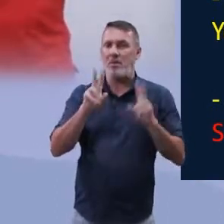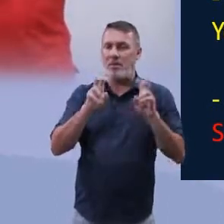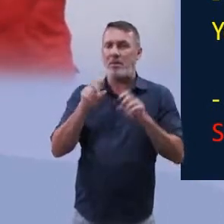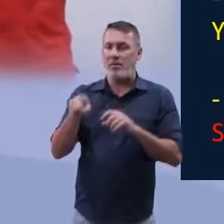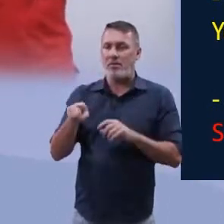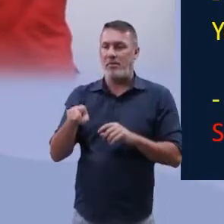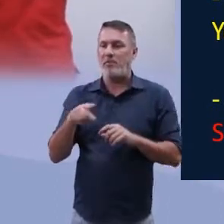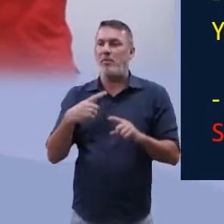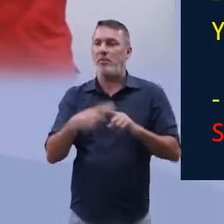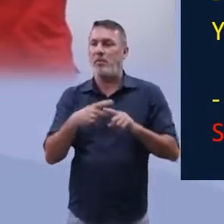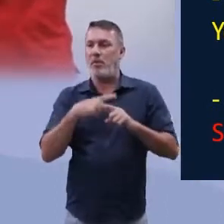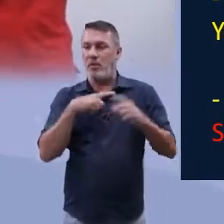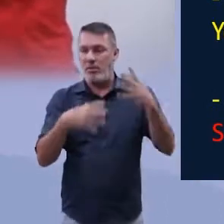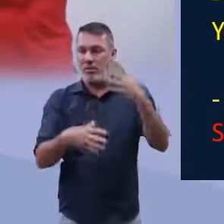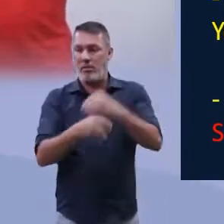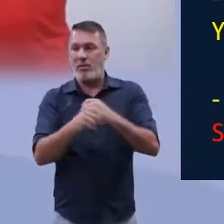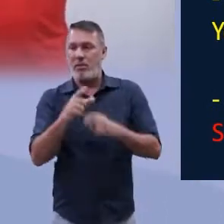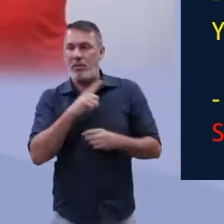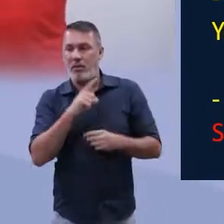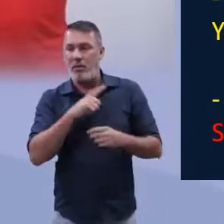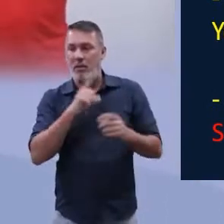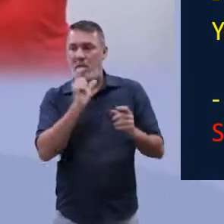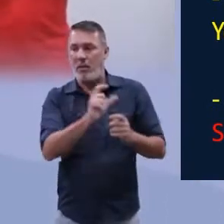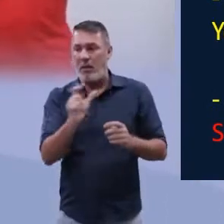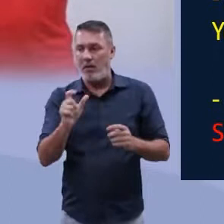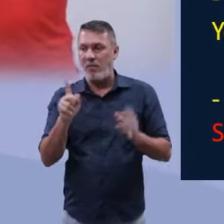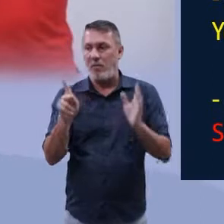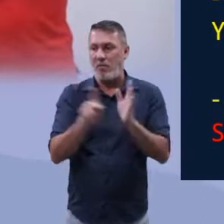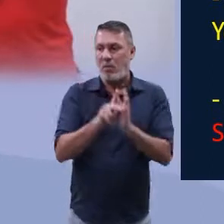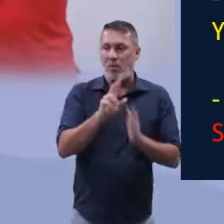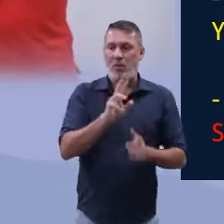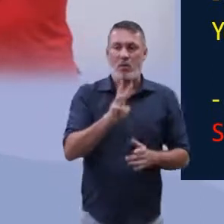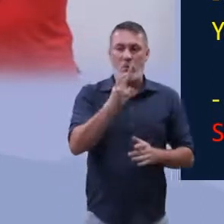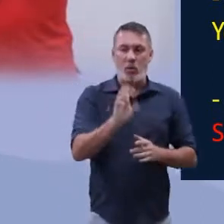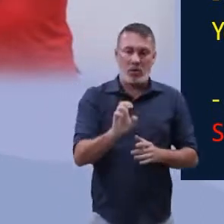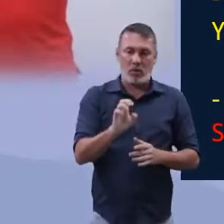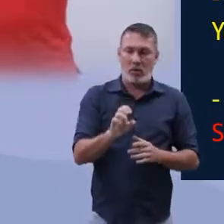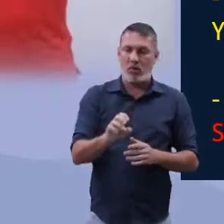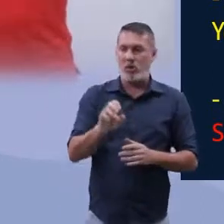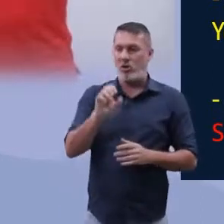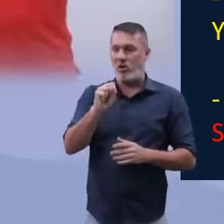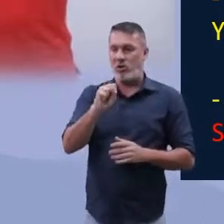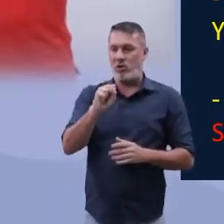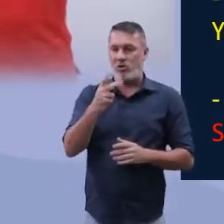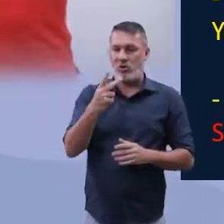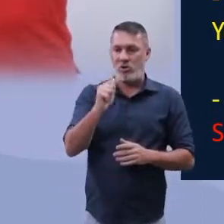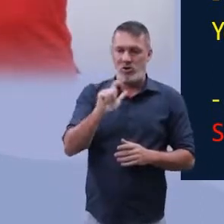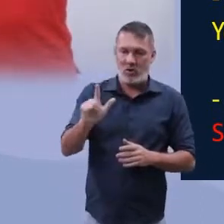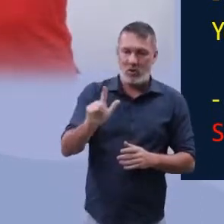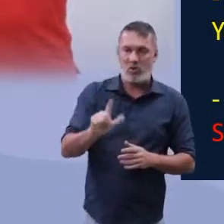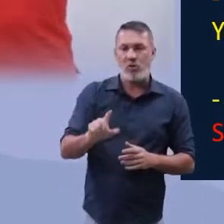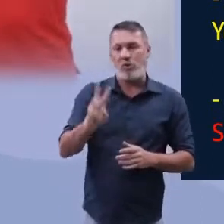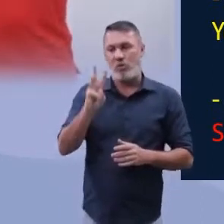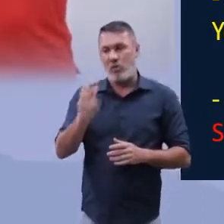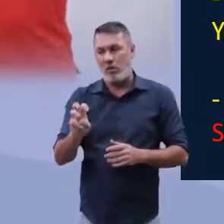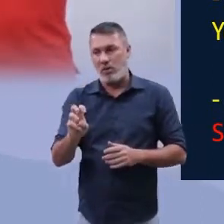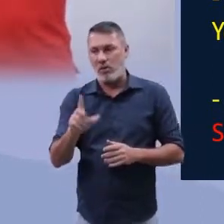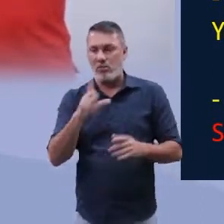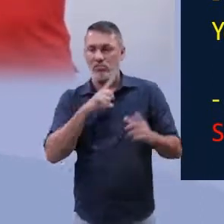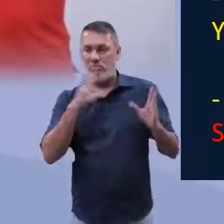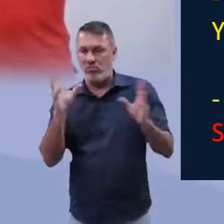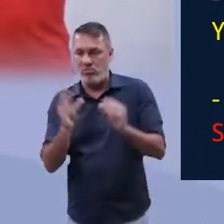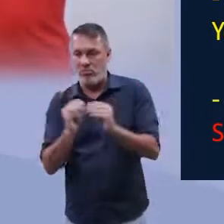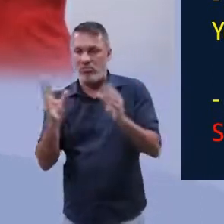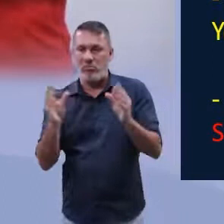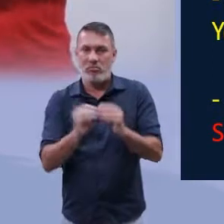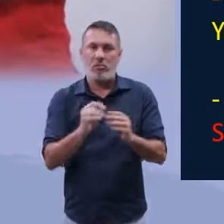nós usamos o shall como pergunta com I e com we. Shall I? Shall I begin? Posso começar?